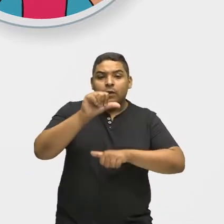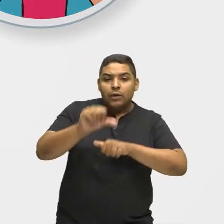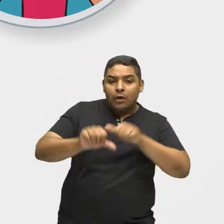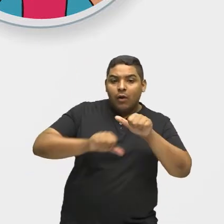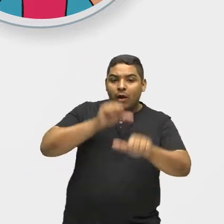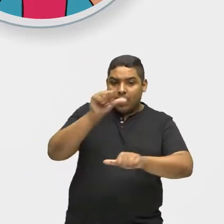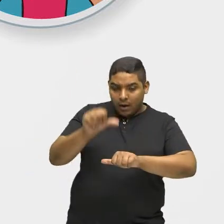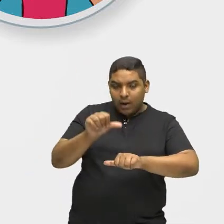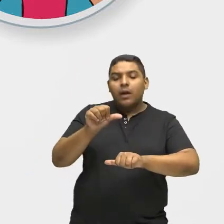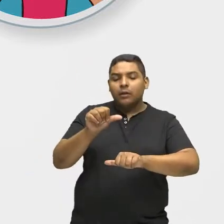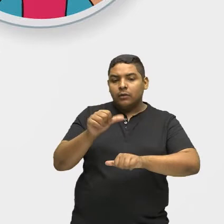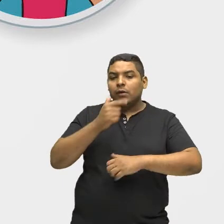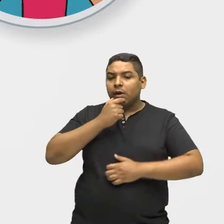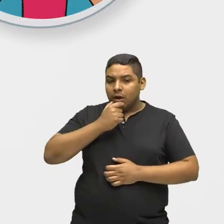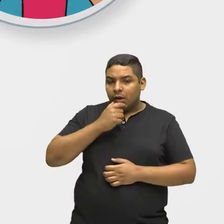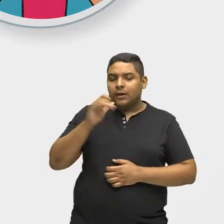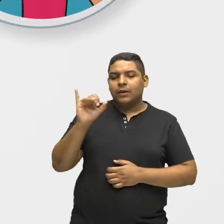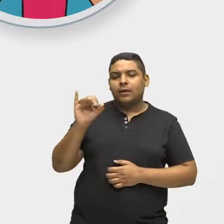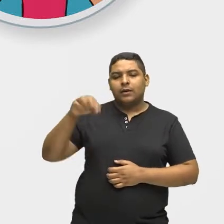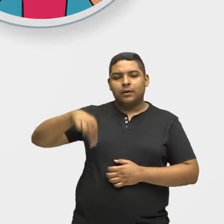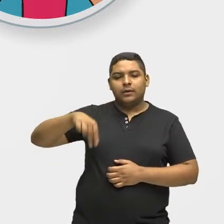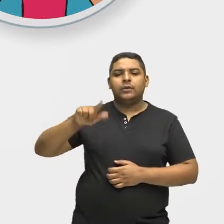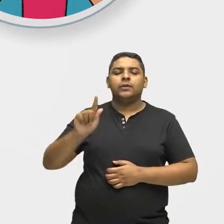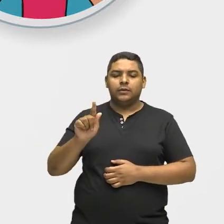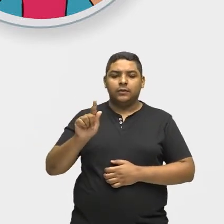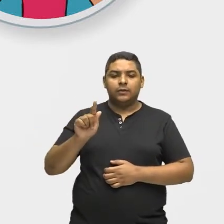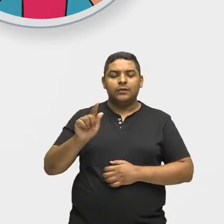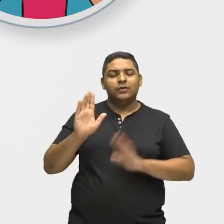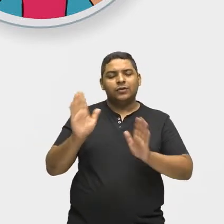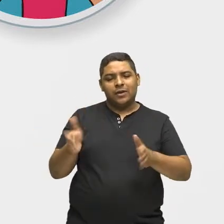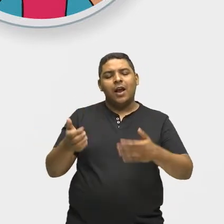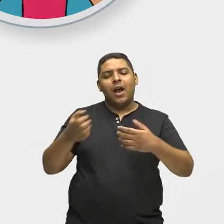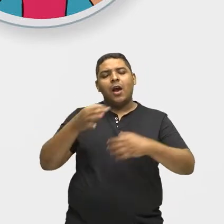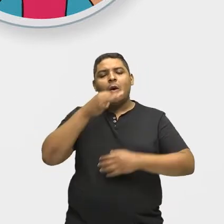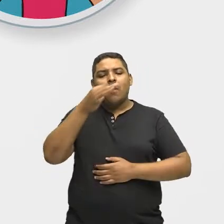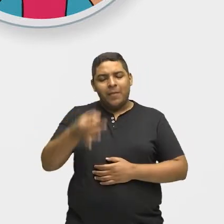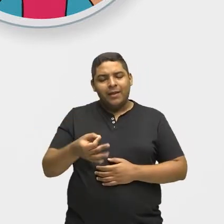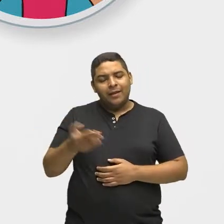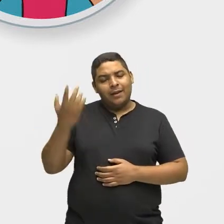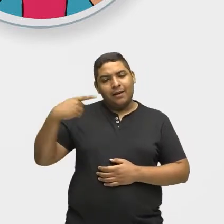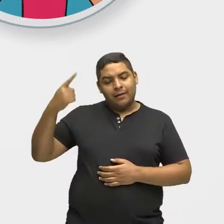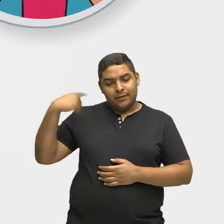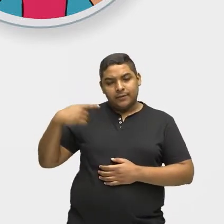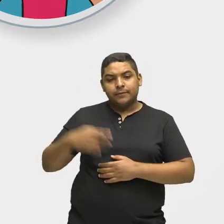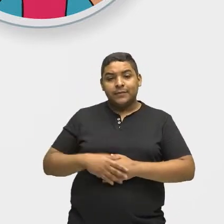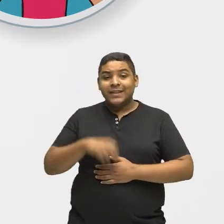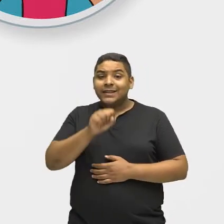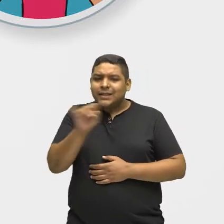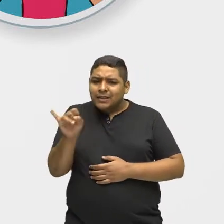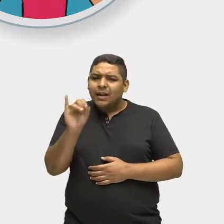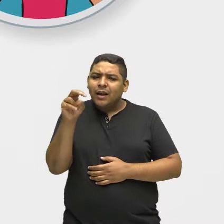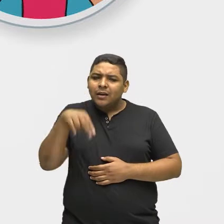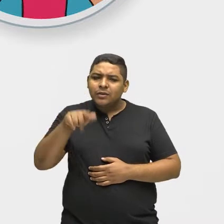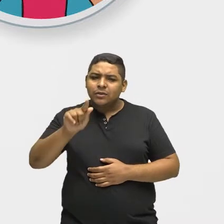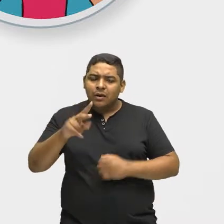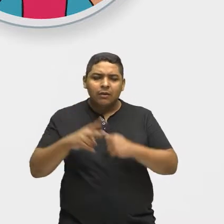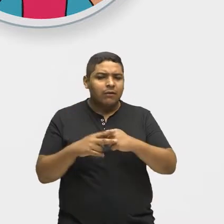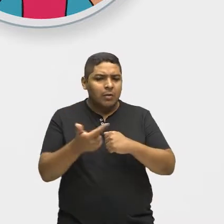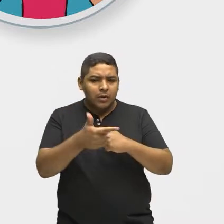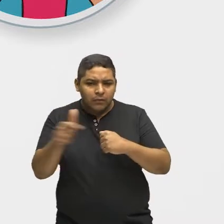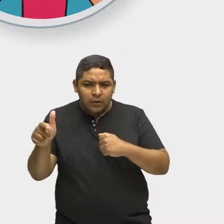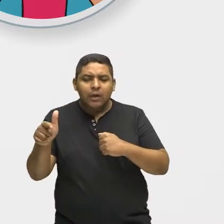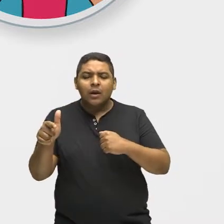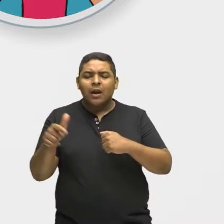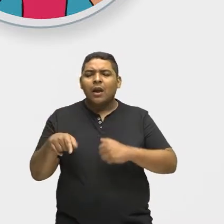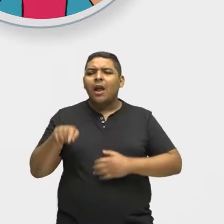pelo ing, que foi o que eu comentei para vocês anteriormente, não é? Se você não colocar o ing no verbo, como é que ele vai ficar? Ela está a